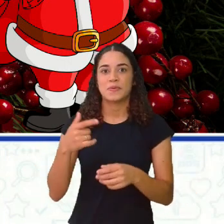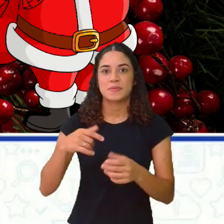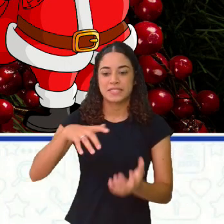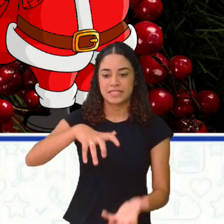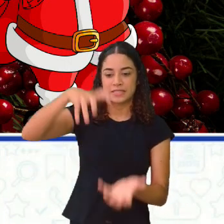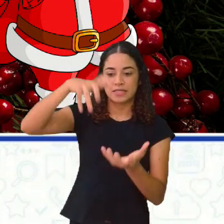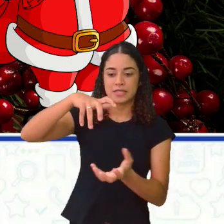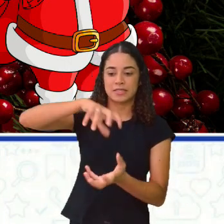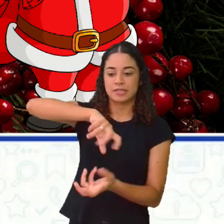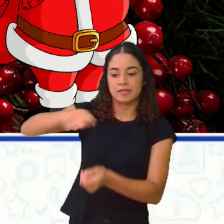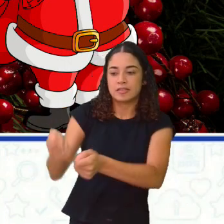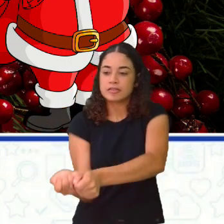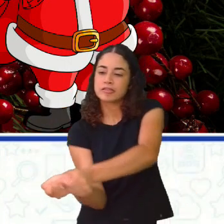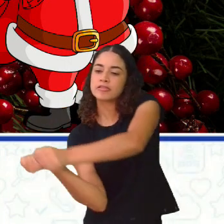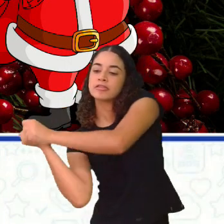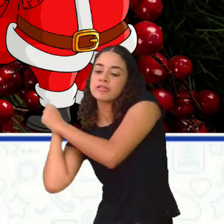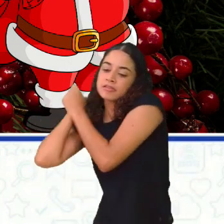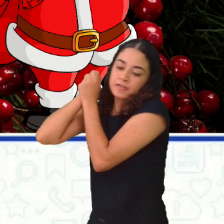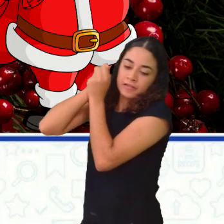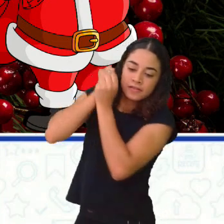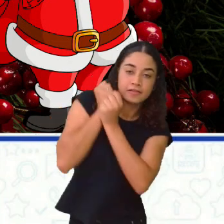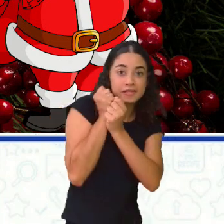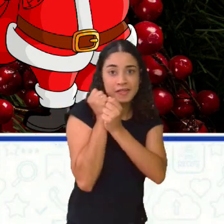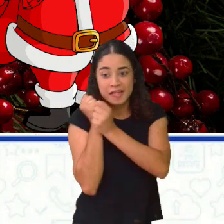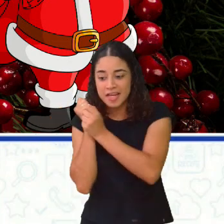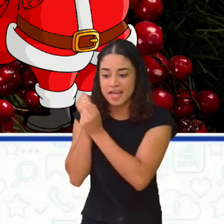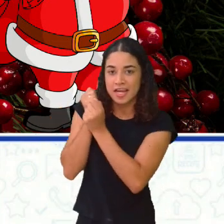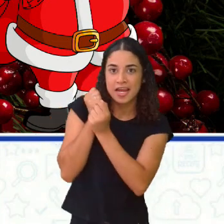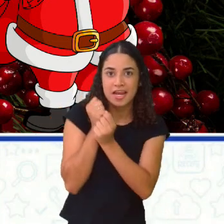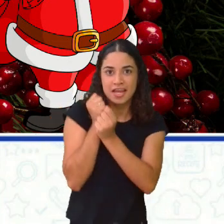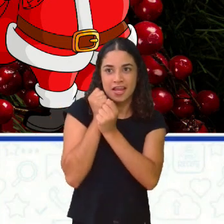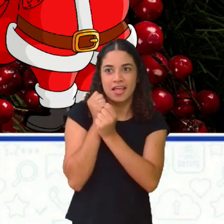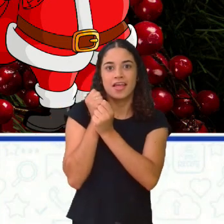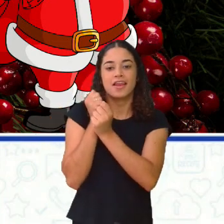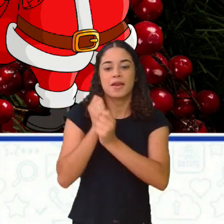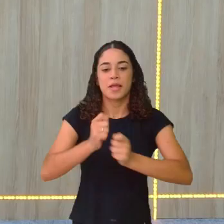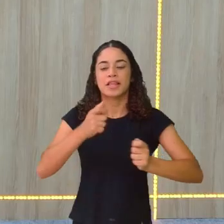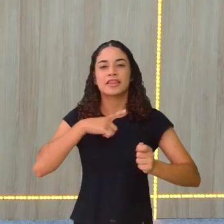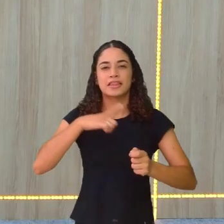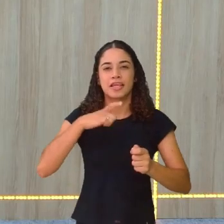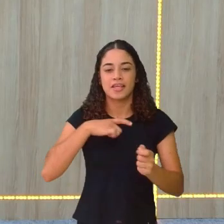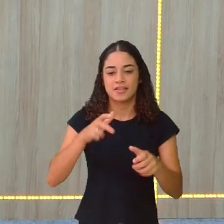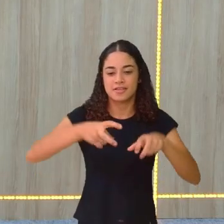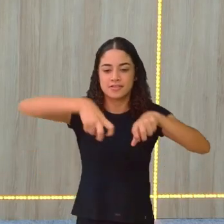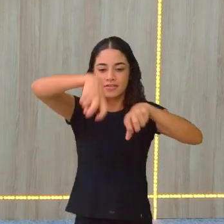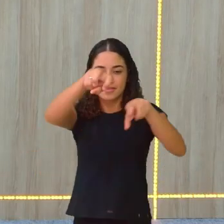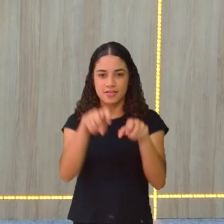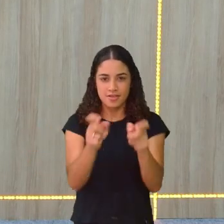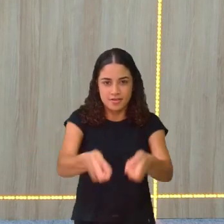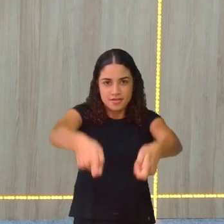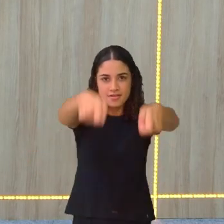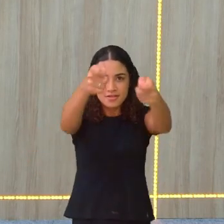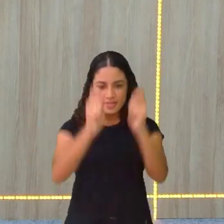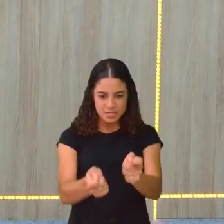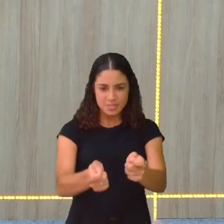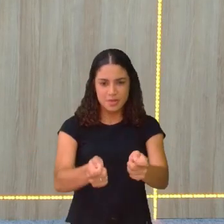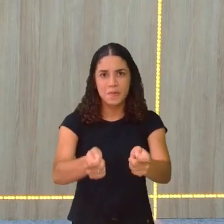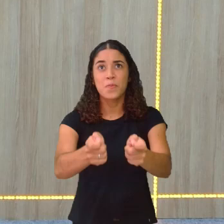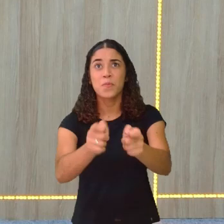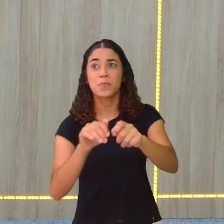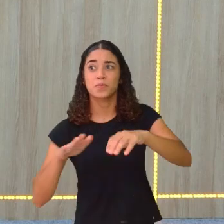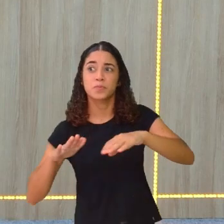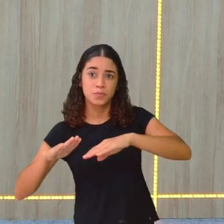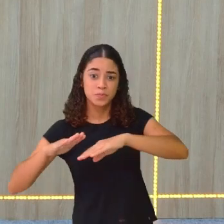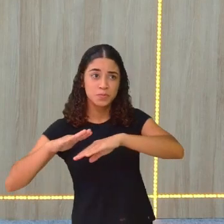presente nas costas ali, ó, no seu trenó, carregado pelas suas renas, Então ele sai,